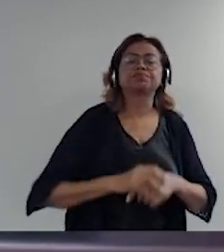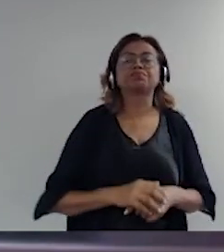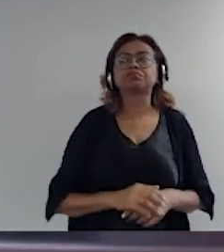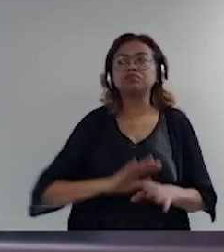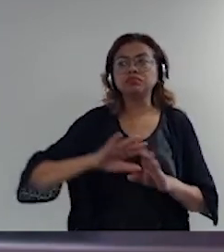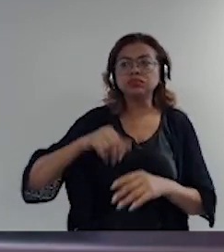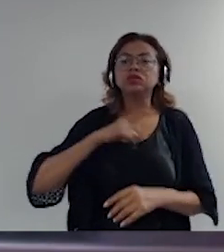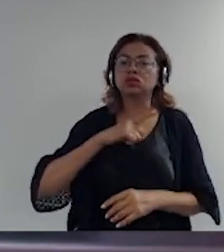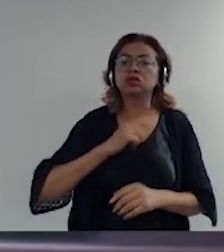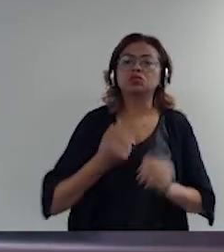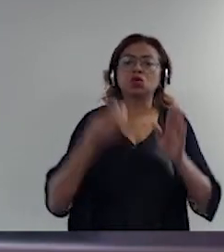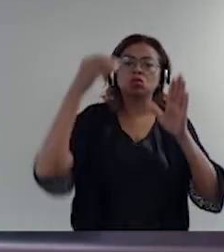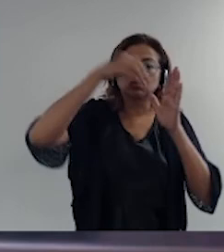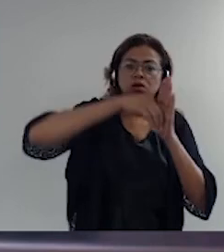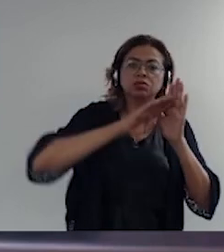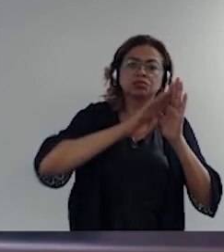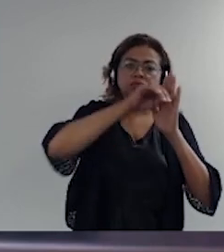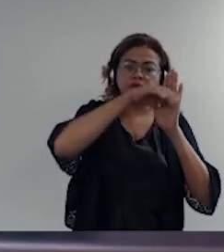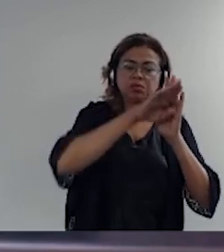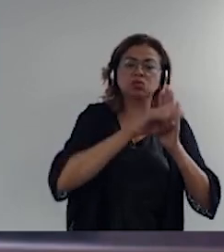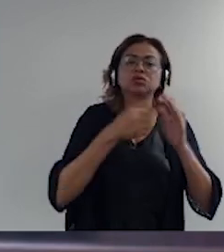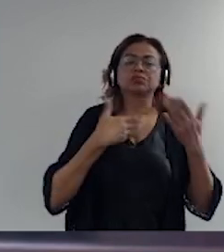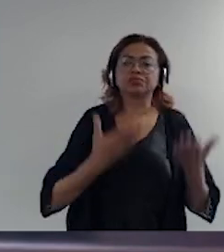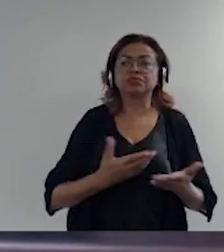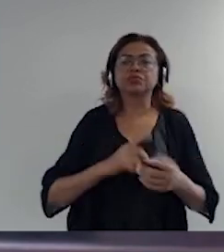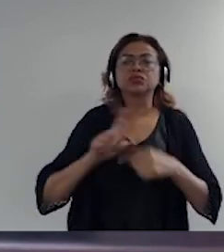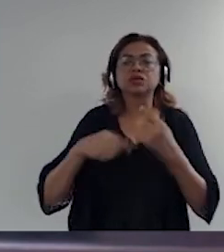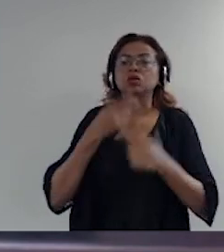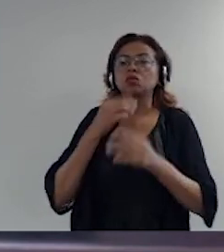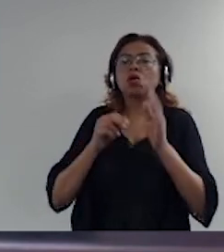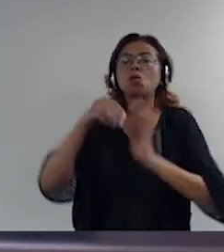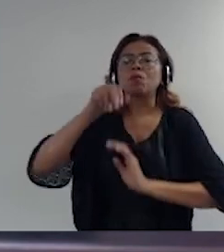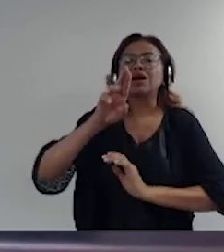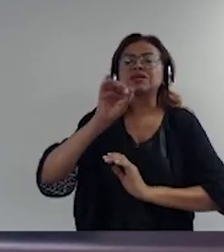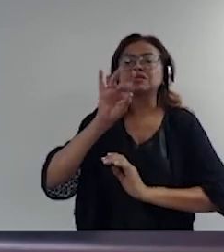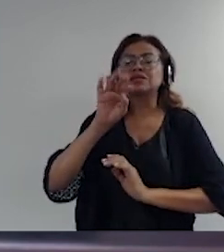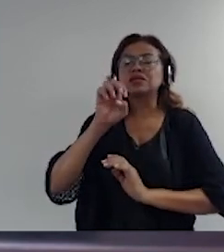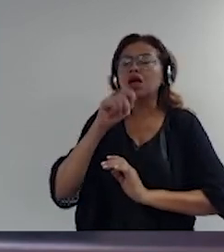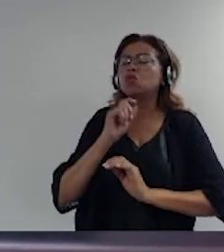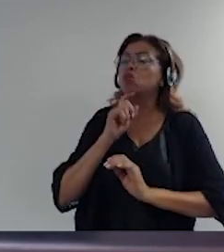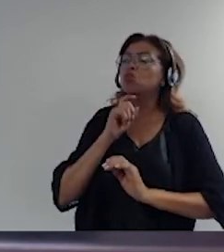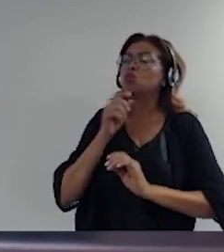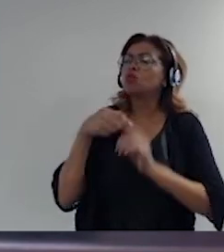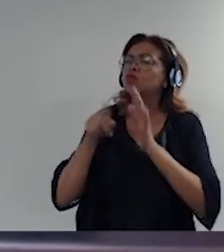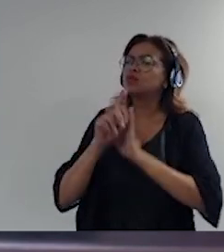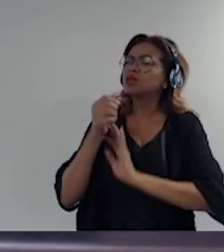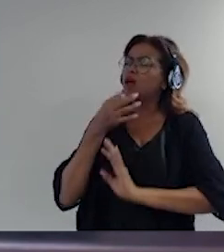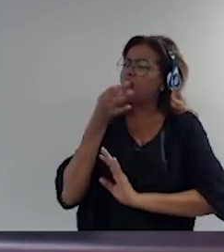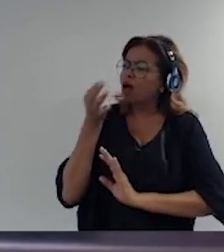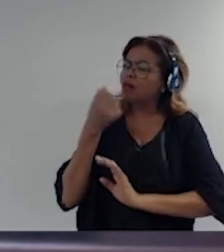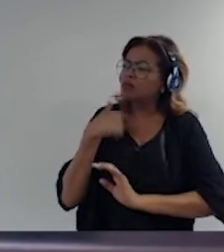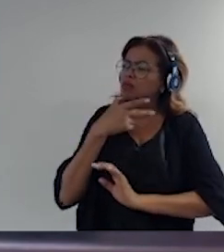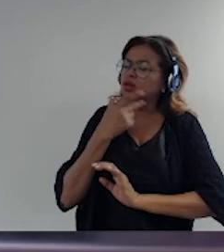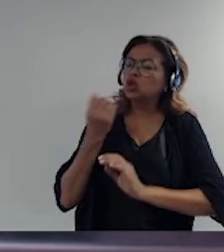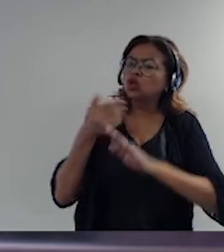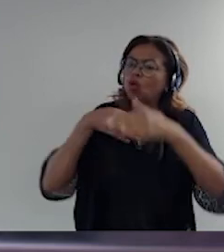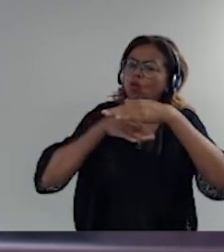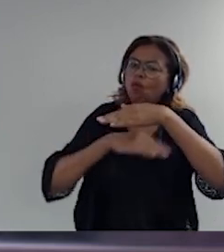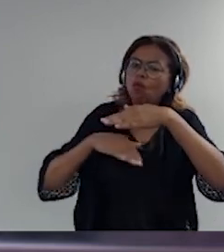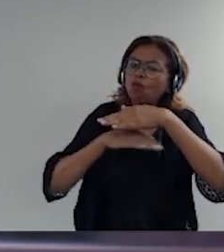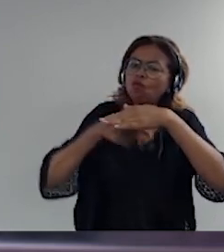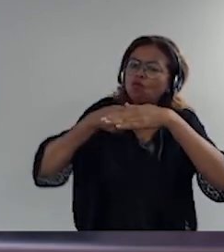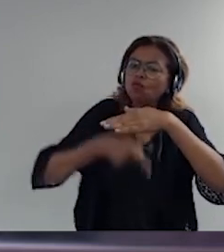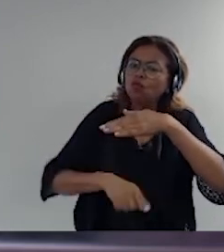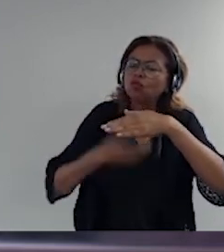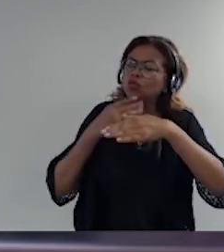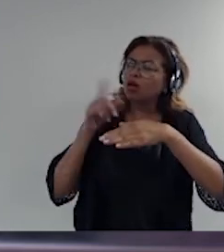ele acha que a pandemia, no fundo, não ajudou, de alguma forma, certas reformas que